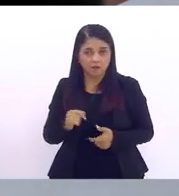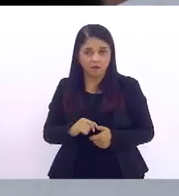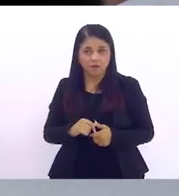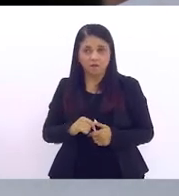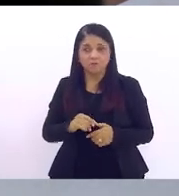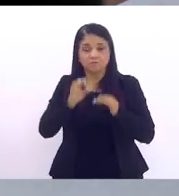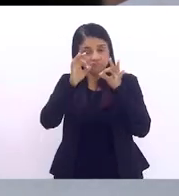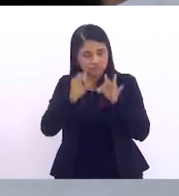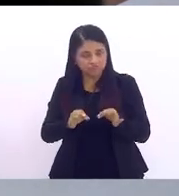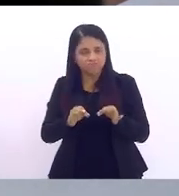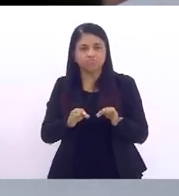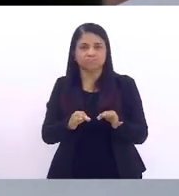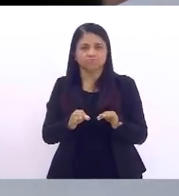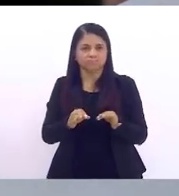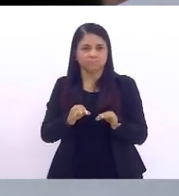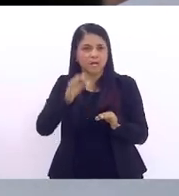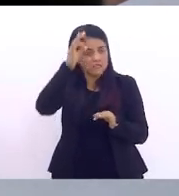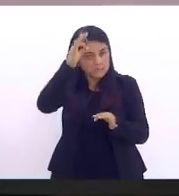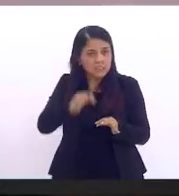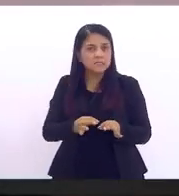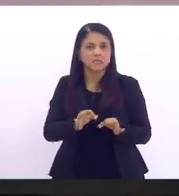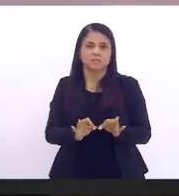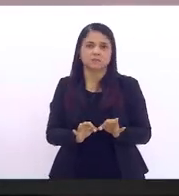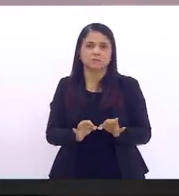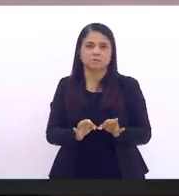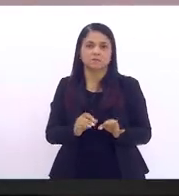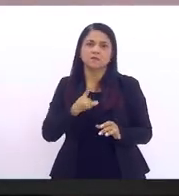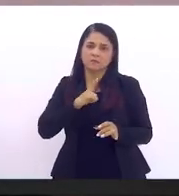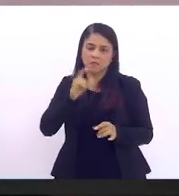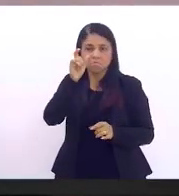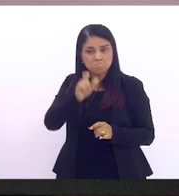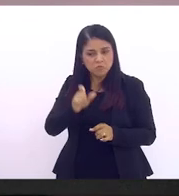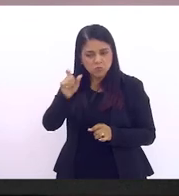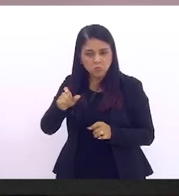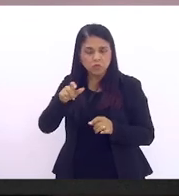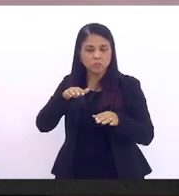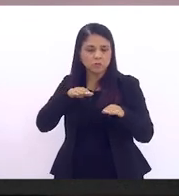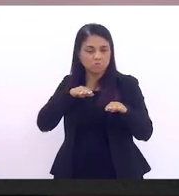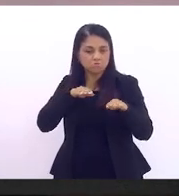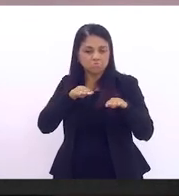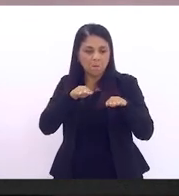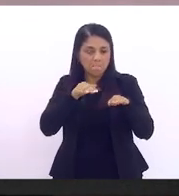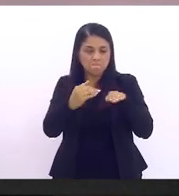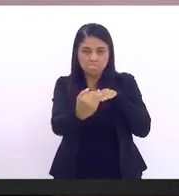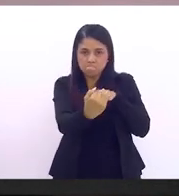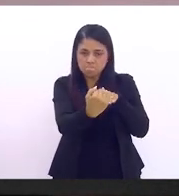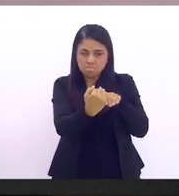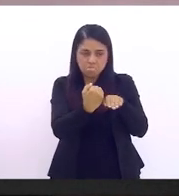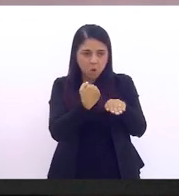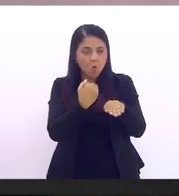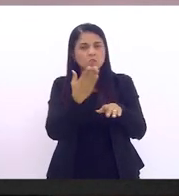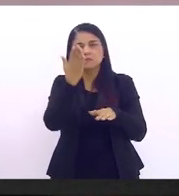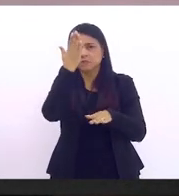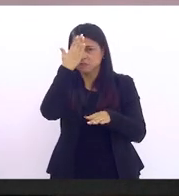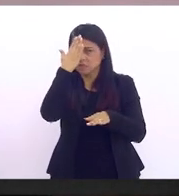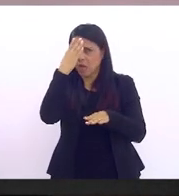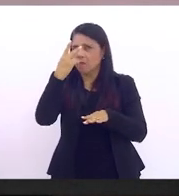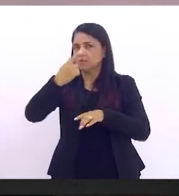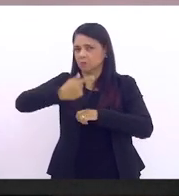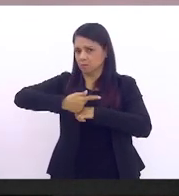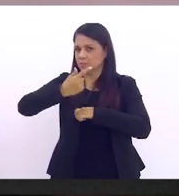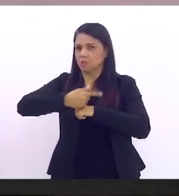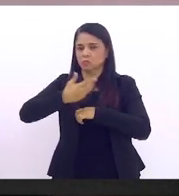absoluta que tem gente mesmo que que deve est passando ali sabe que tem um pedágio e também não quer pagar isso